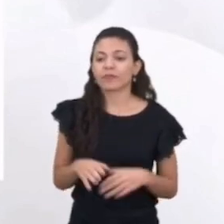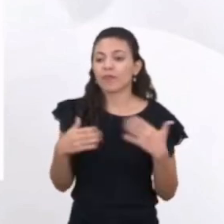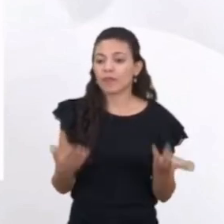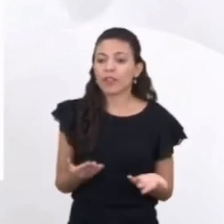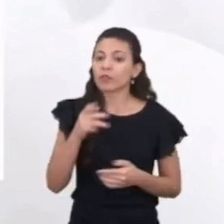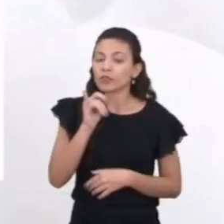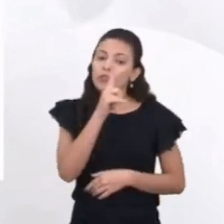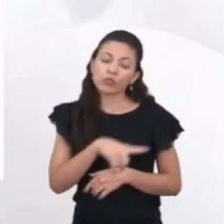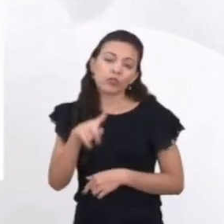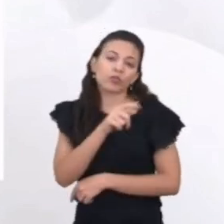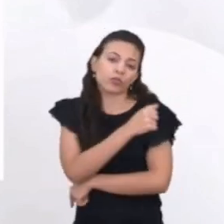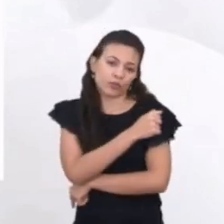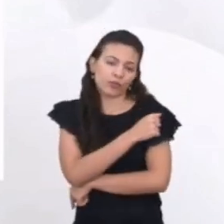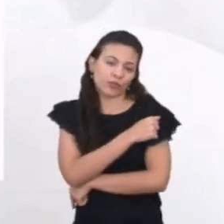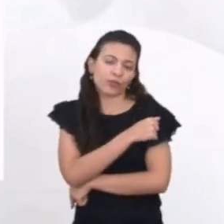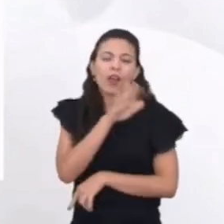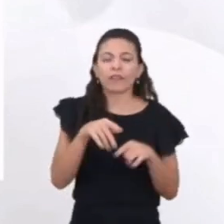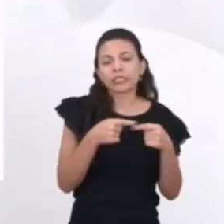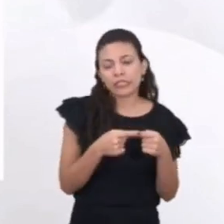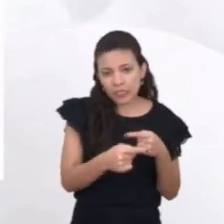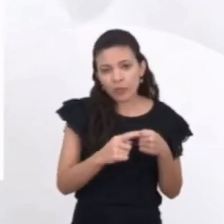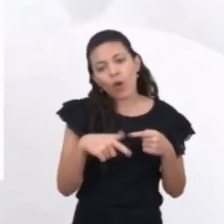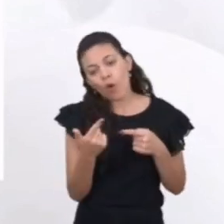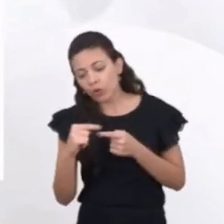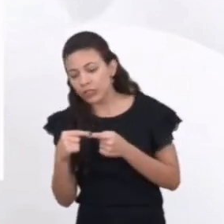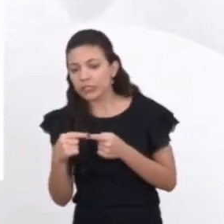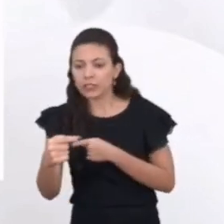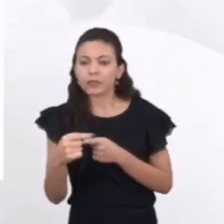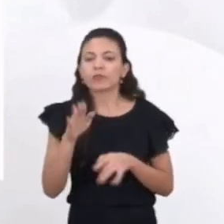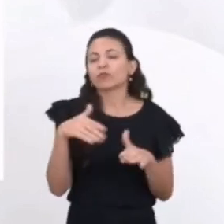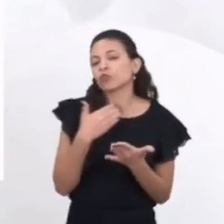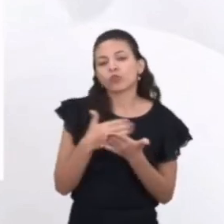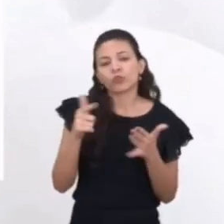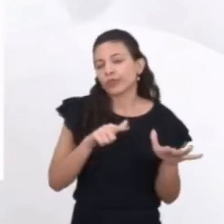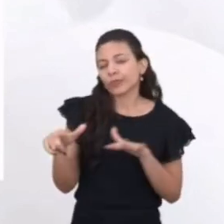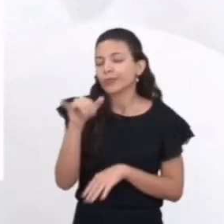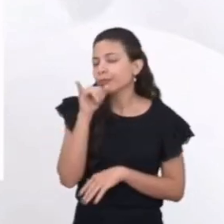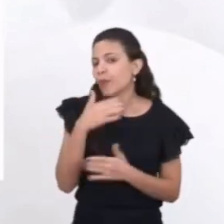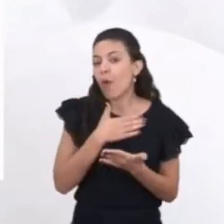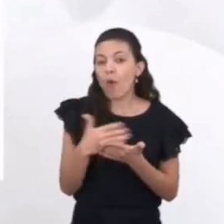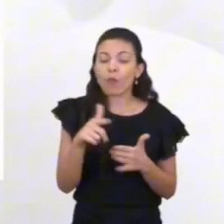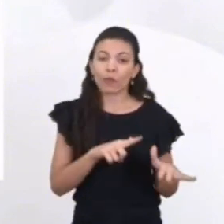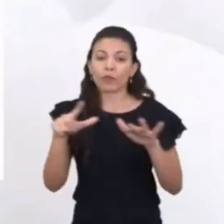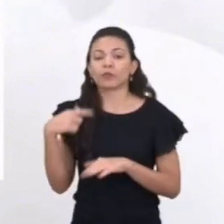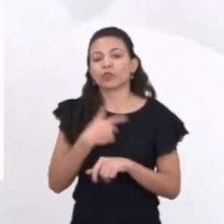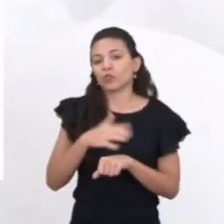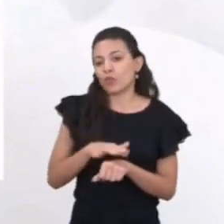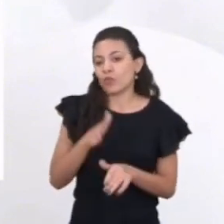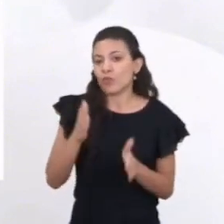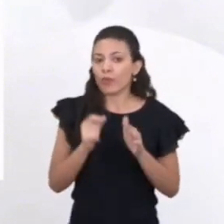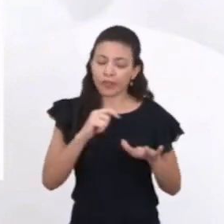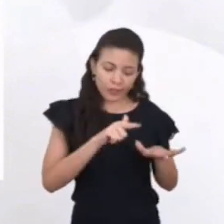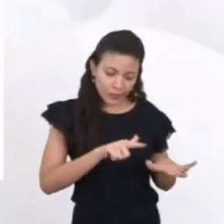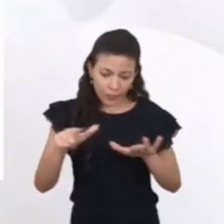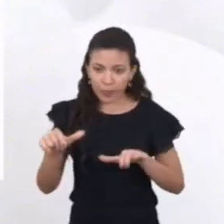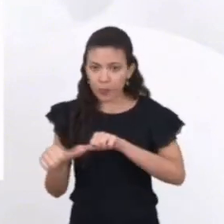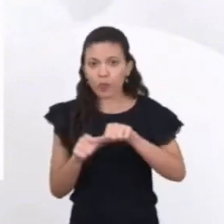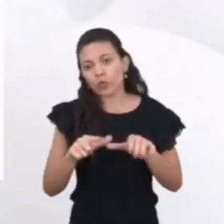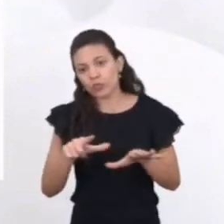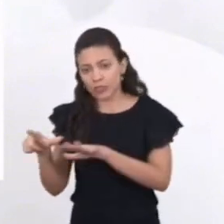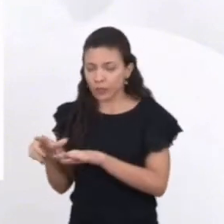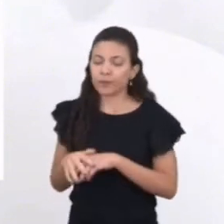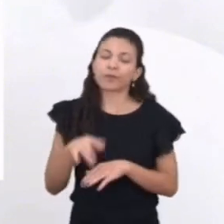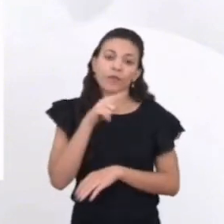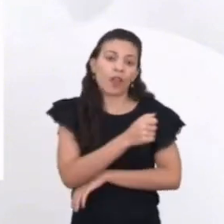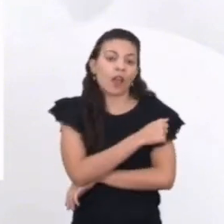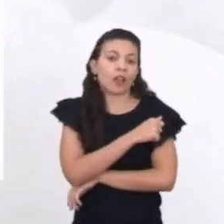Quando o estudante, ele de uma semana para outra, ele for, sempre no início da semana, né, vai existir um momento ali que a gente vai fazer sempre essa virada da semana na plataforma, o estudante